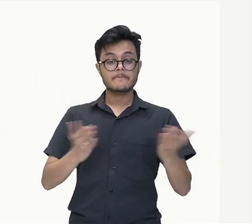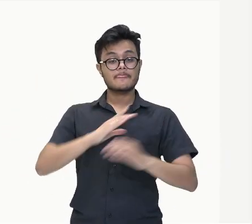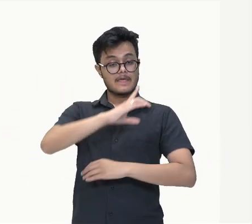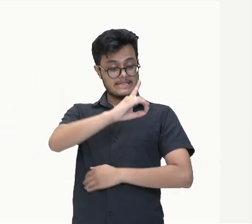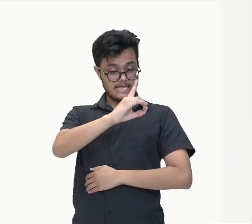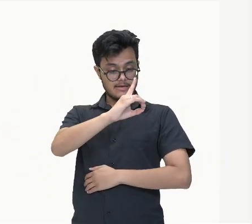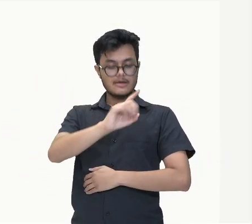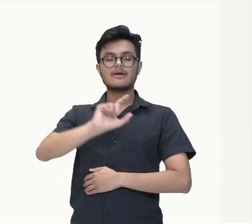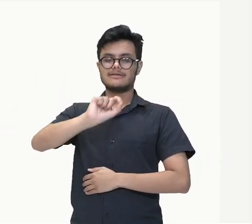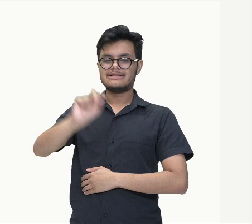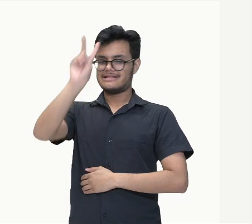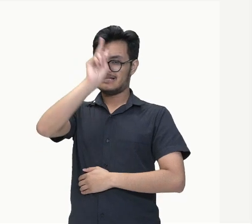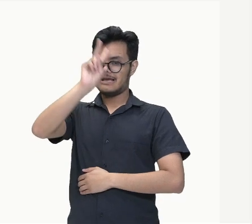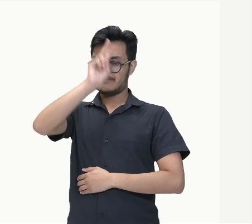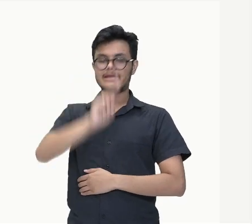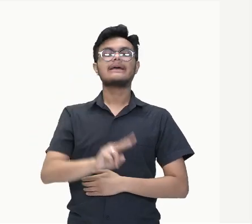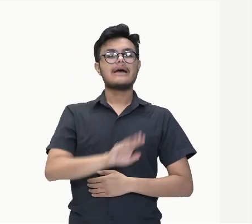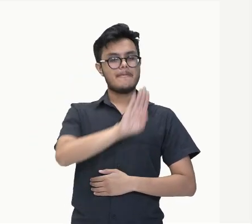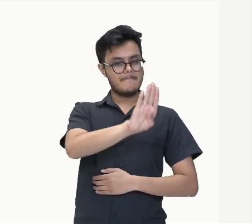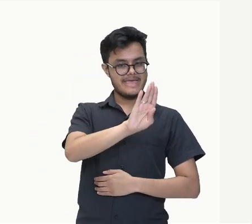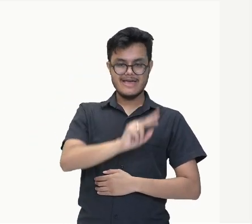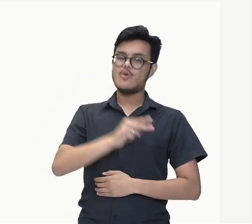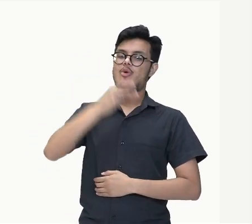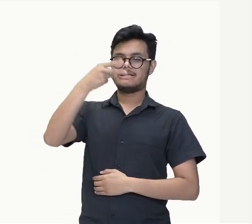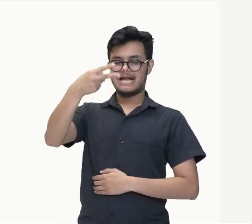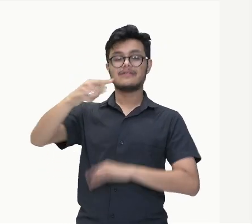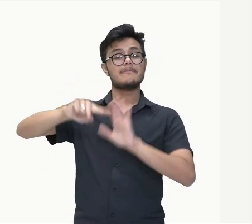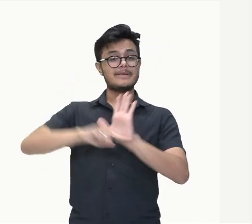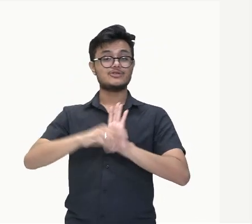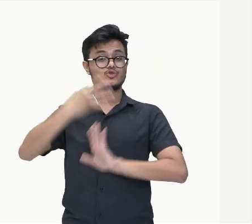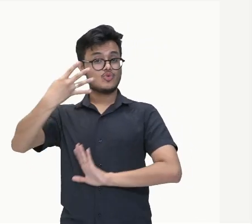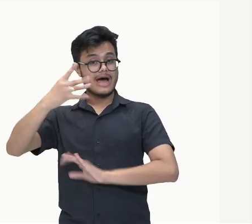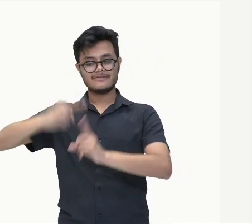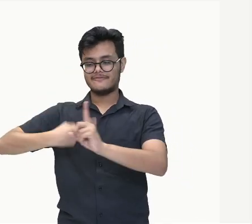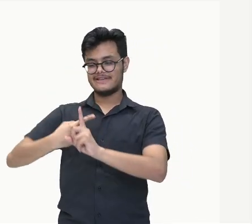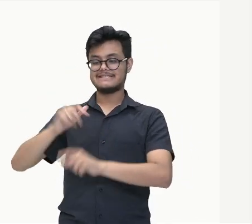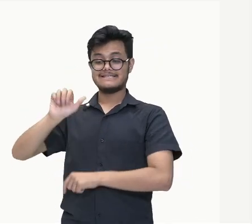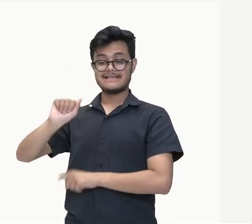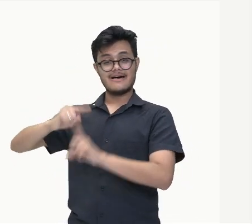delta é b ao quadrado menos 4ac.